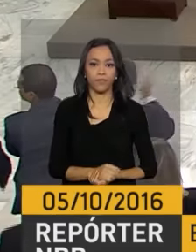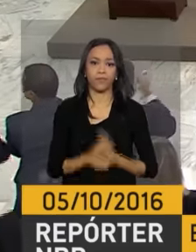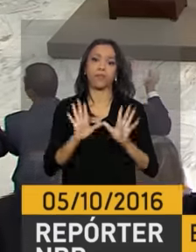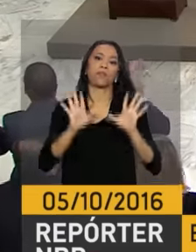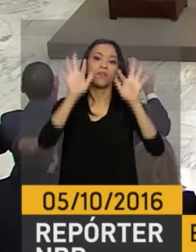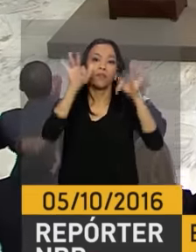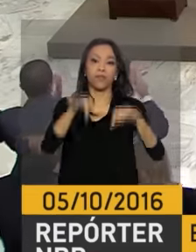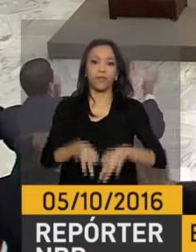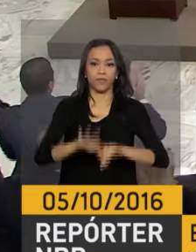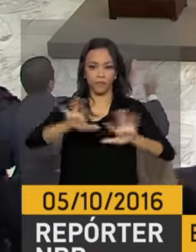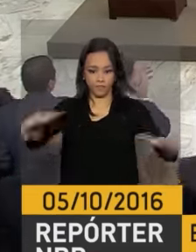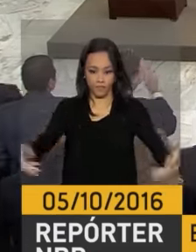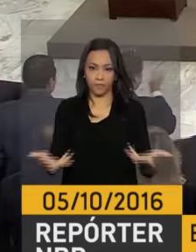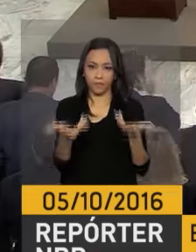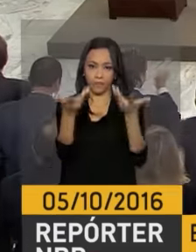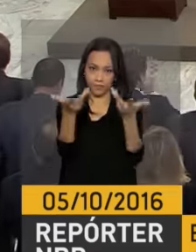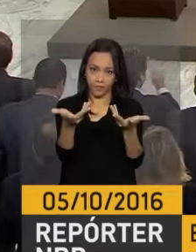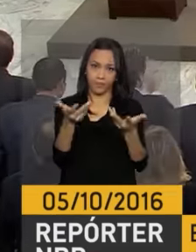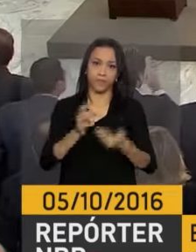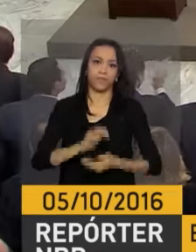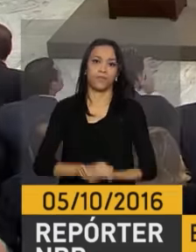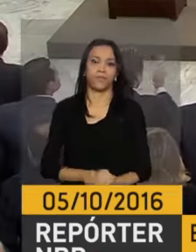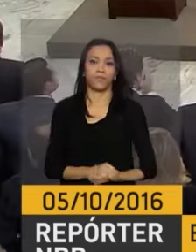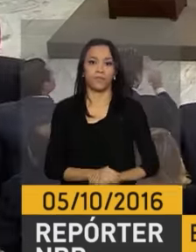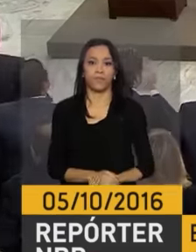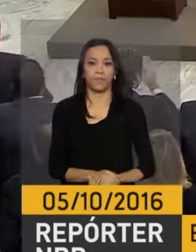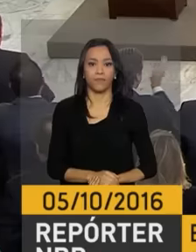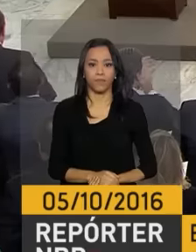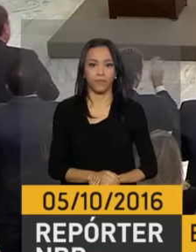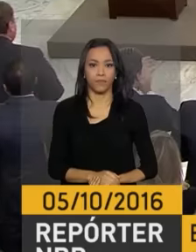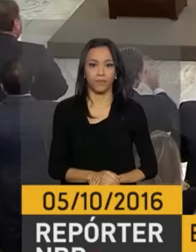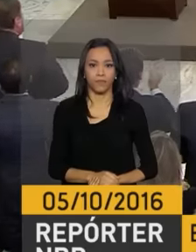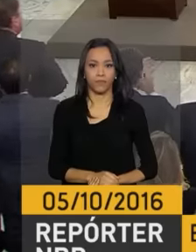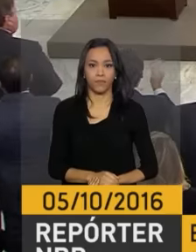Está encerrada esta cerimônia.